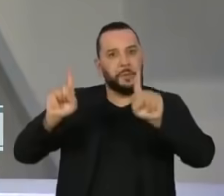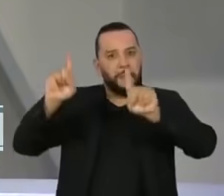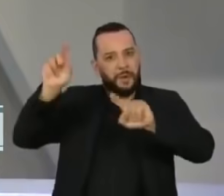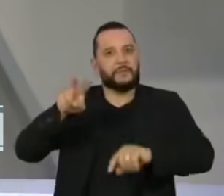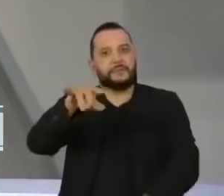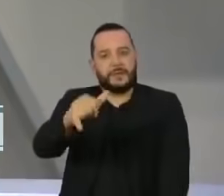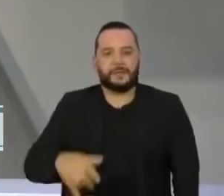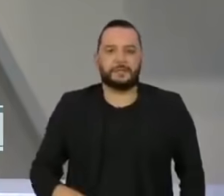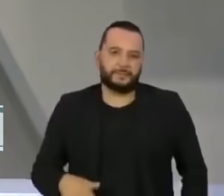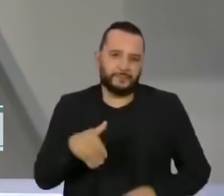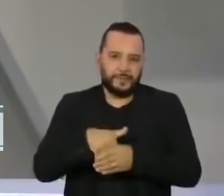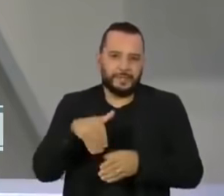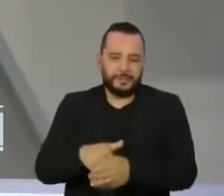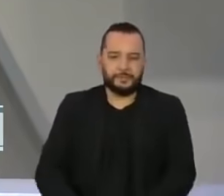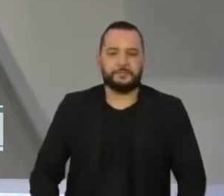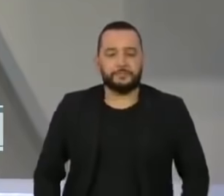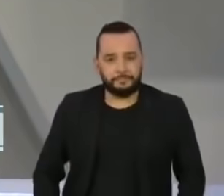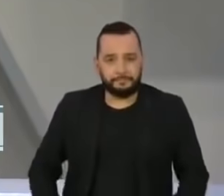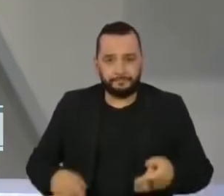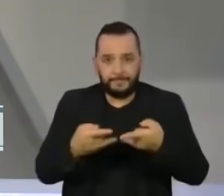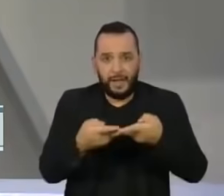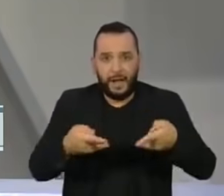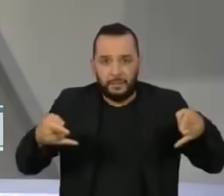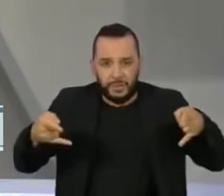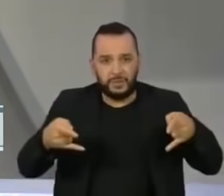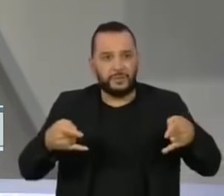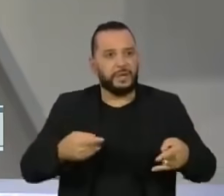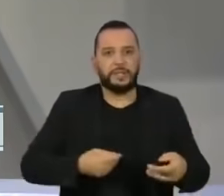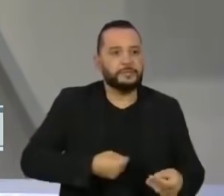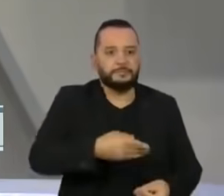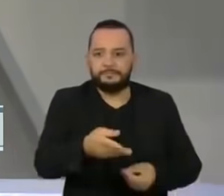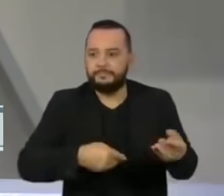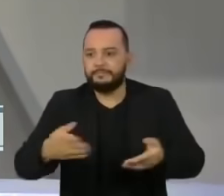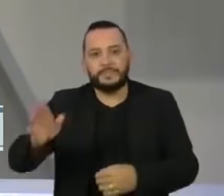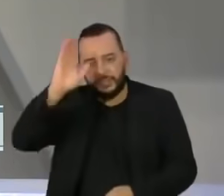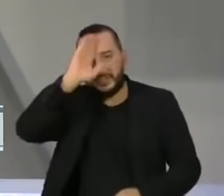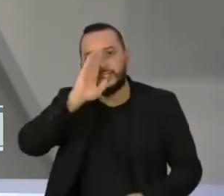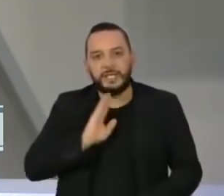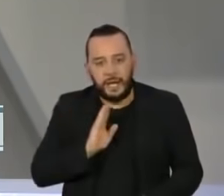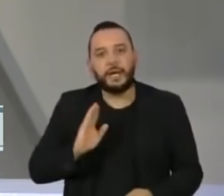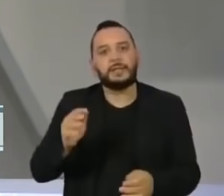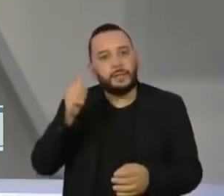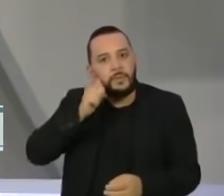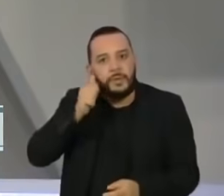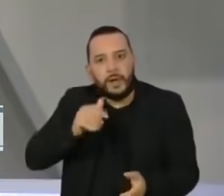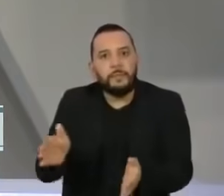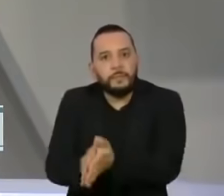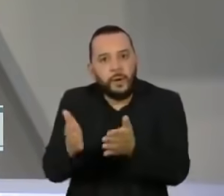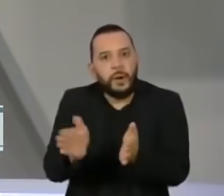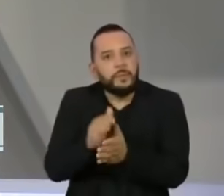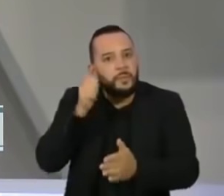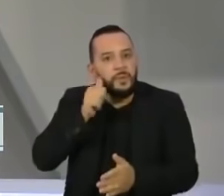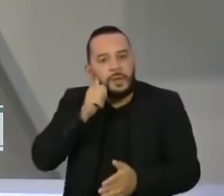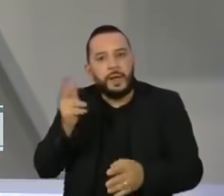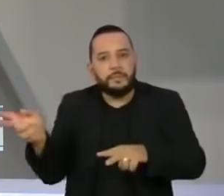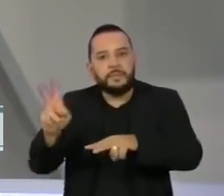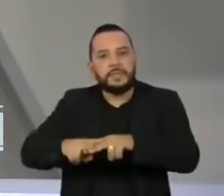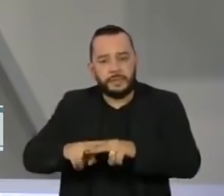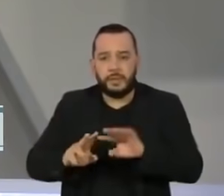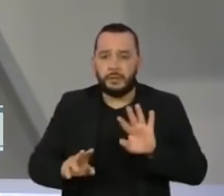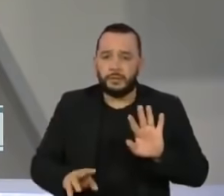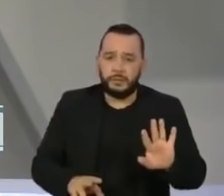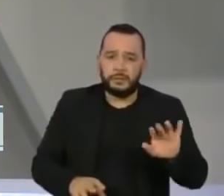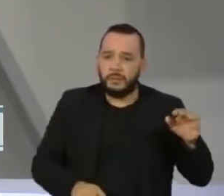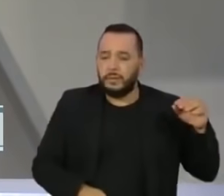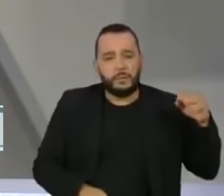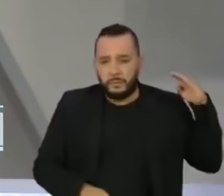e a distribuição gratuita de absorventes a estudantes de baixa renda mulheres pobres e detentas Foi retirada